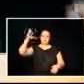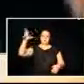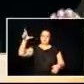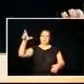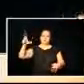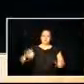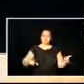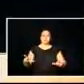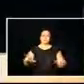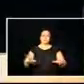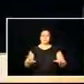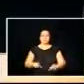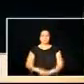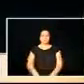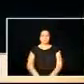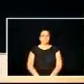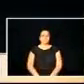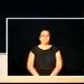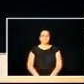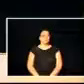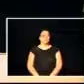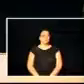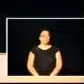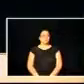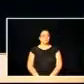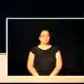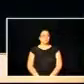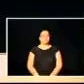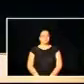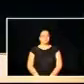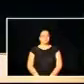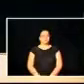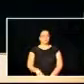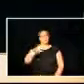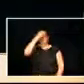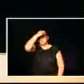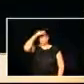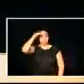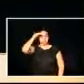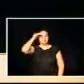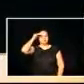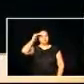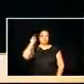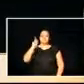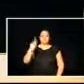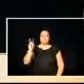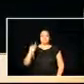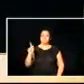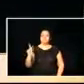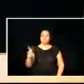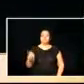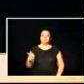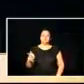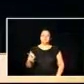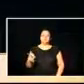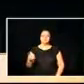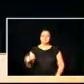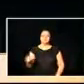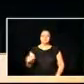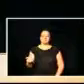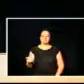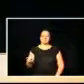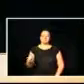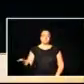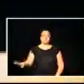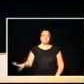você morre braçal, porque a prefeitura não tem um programa de estímulo à promoção do, do servidor público. Nós entendemos, nós defendemos isso